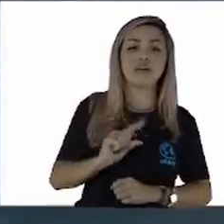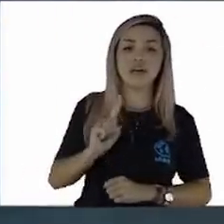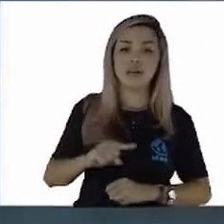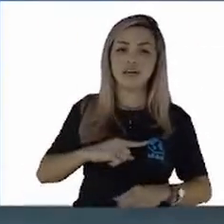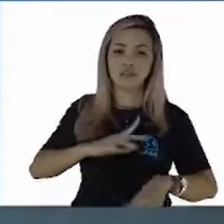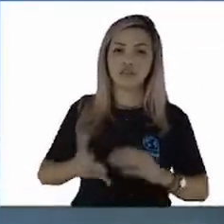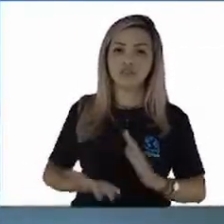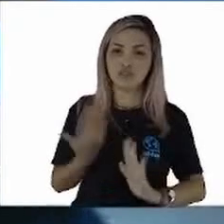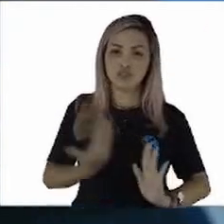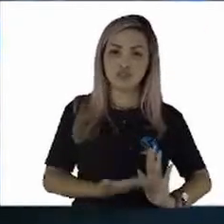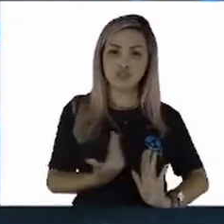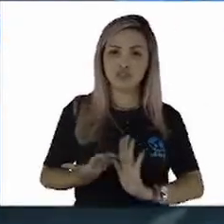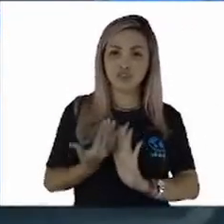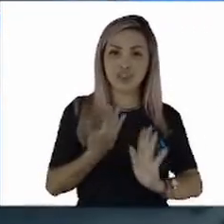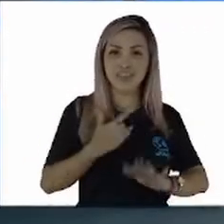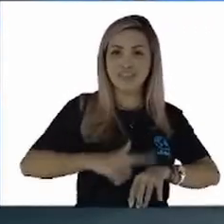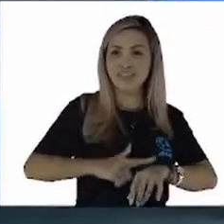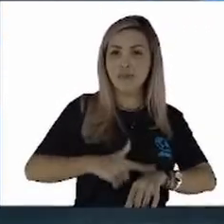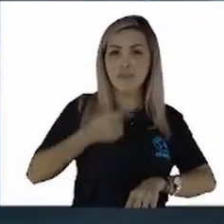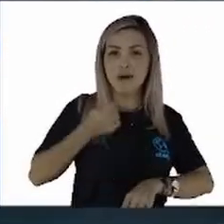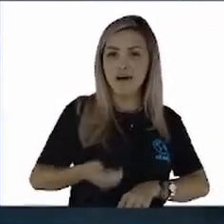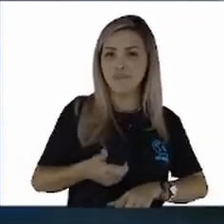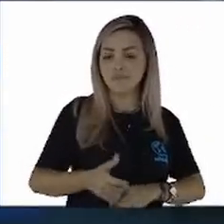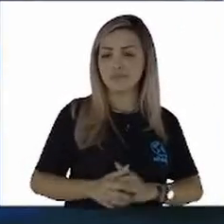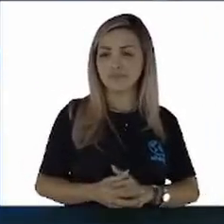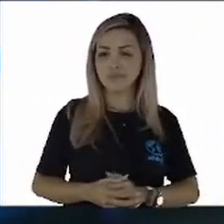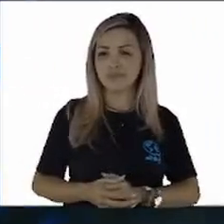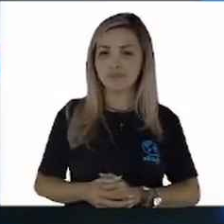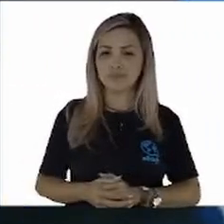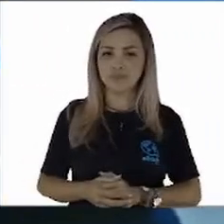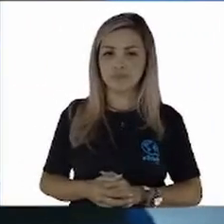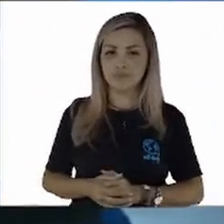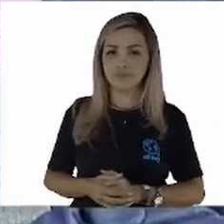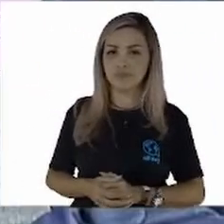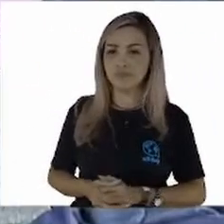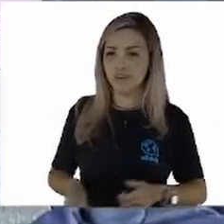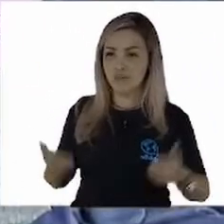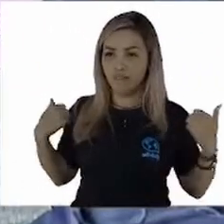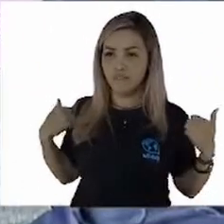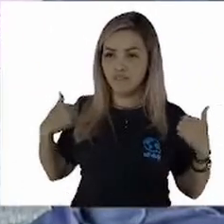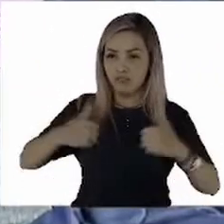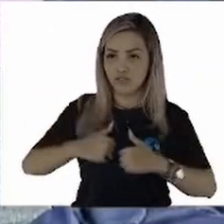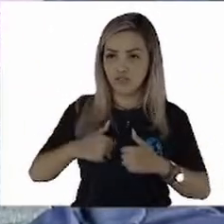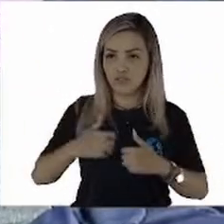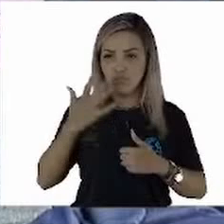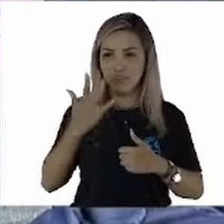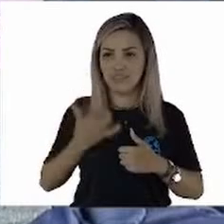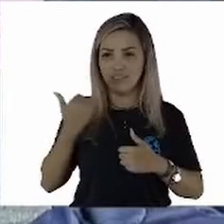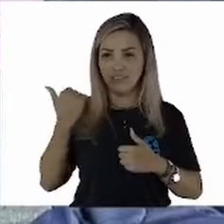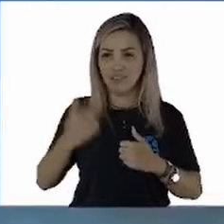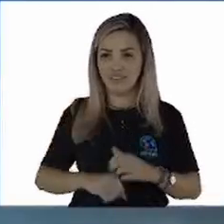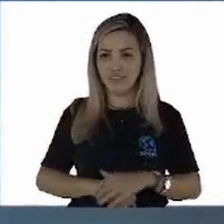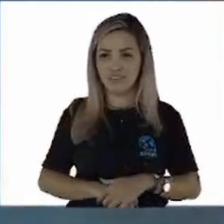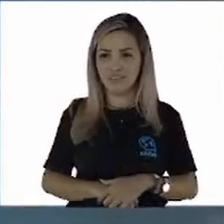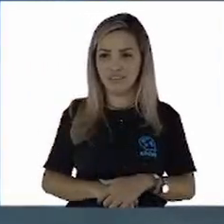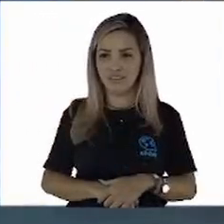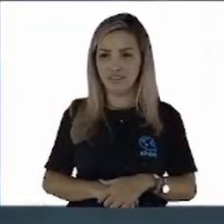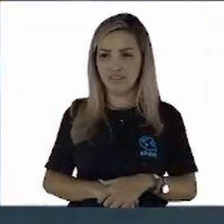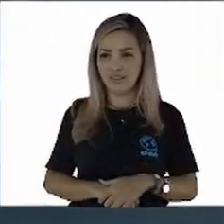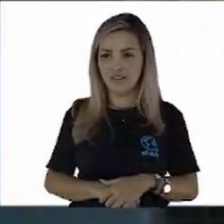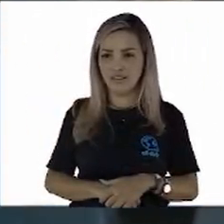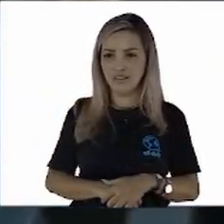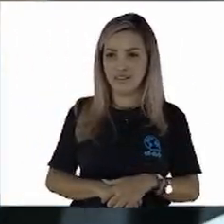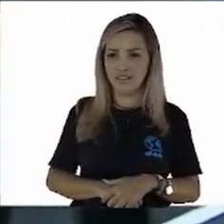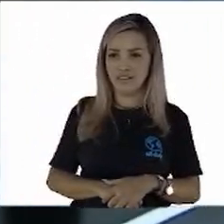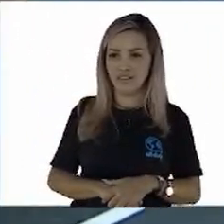me desamarrar por tempo recorde e vestir esse casaco. Será possível? Tira o casaco pra gente, Vitor Hugo.